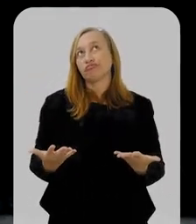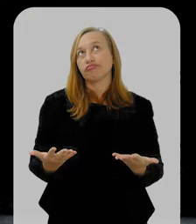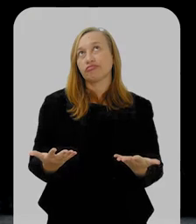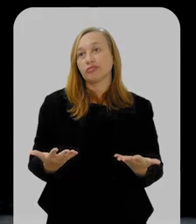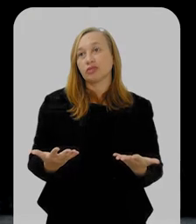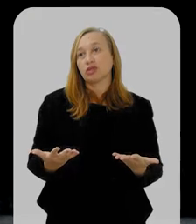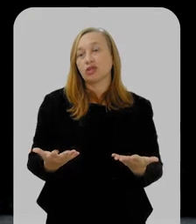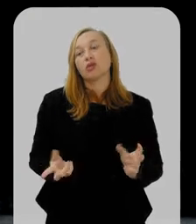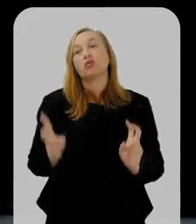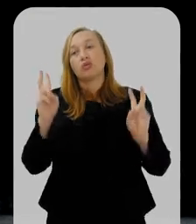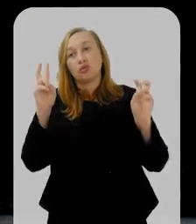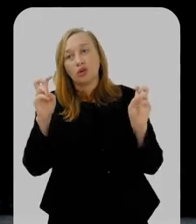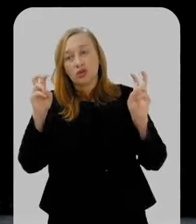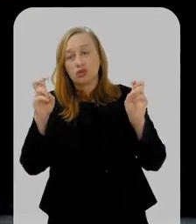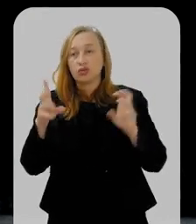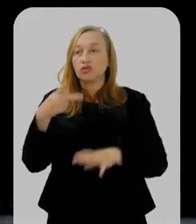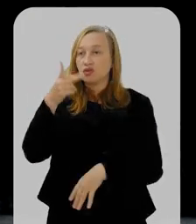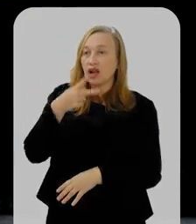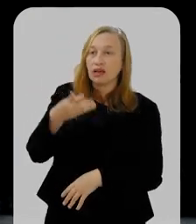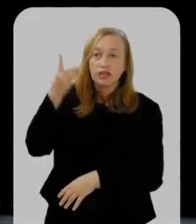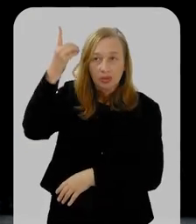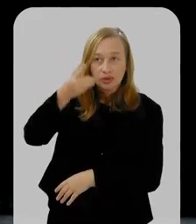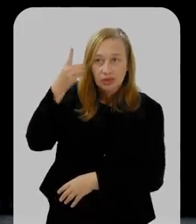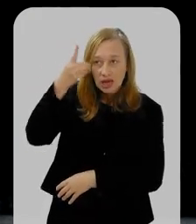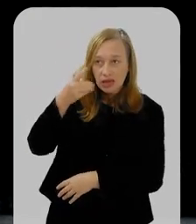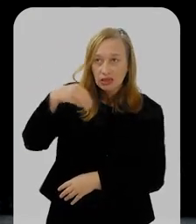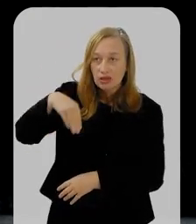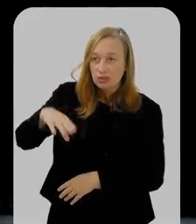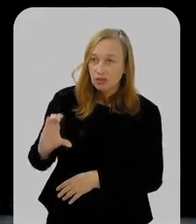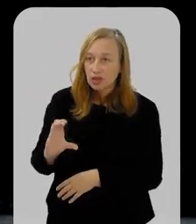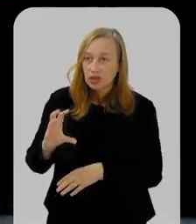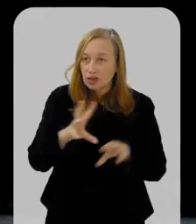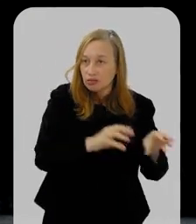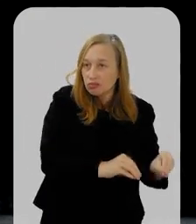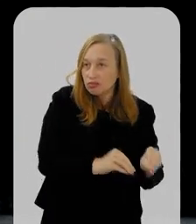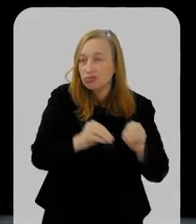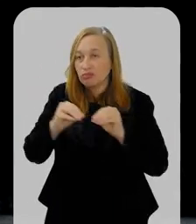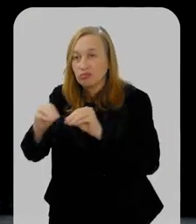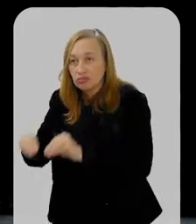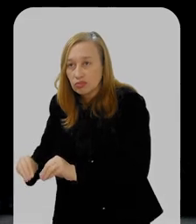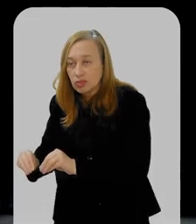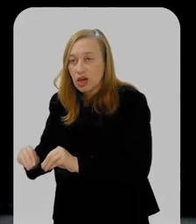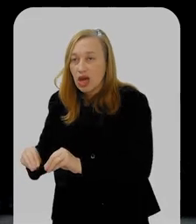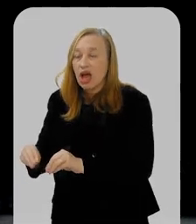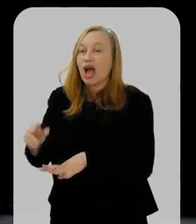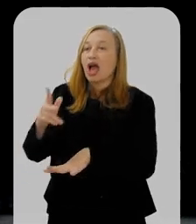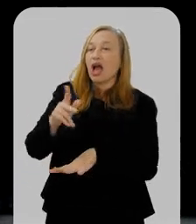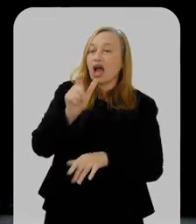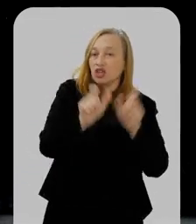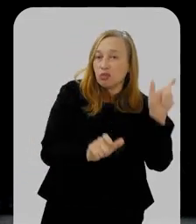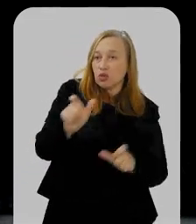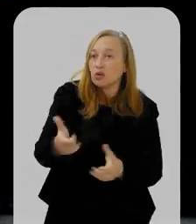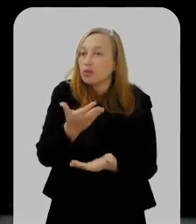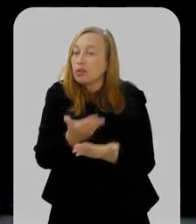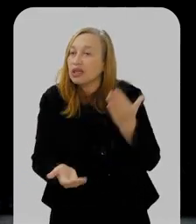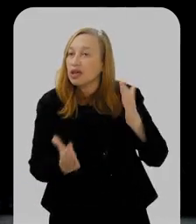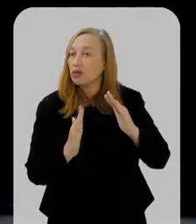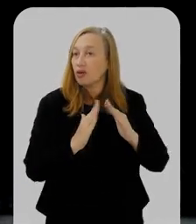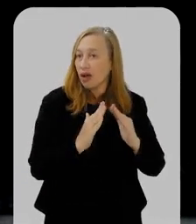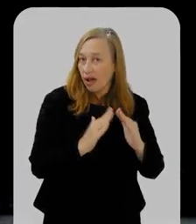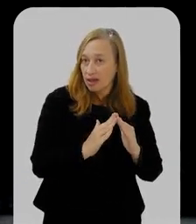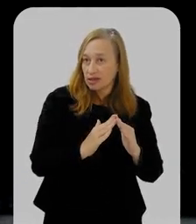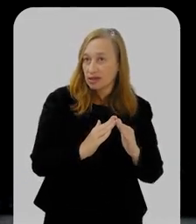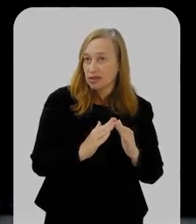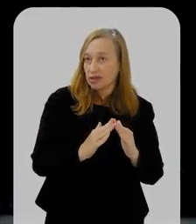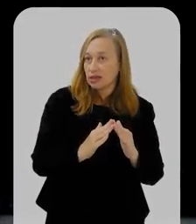também a um fator trazido pelo deputado Carlos Mink no sentido dessa desapropriação. Muitas pessoas perderam as suas casas,